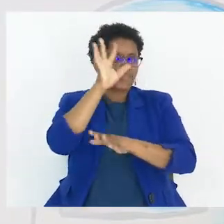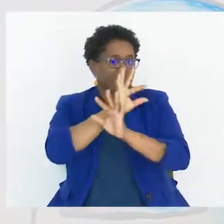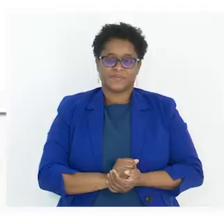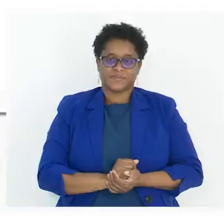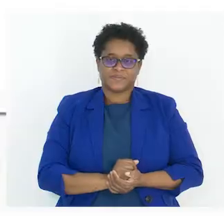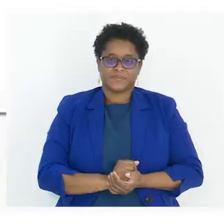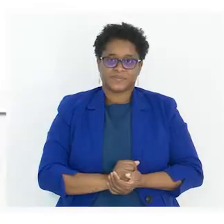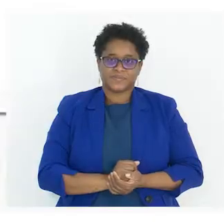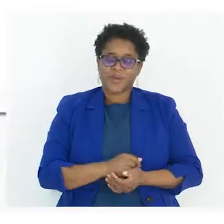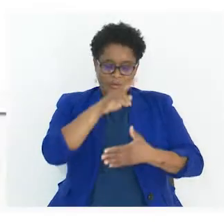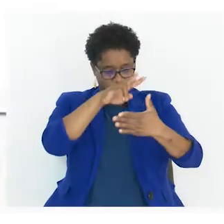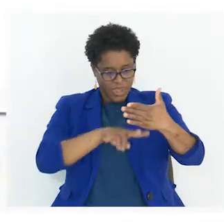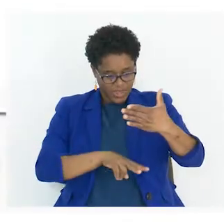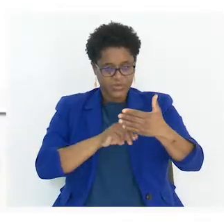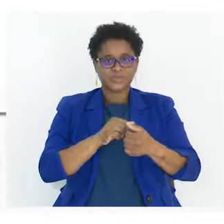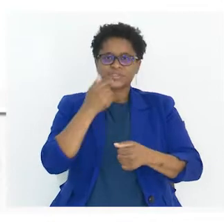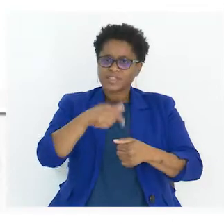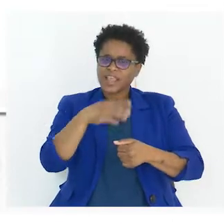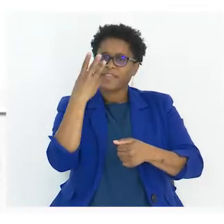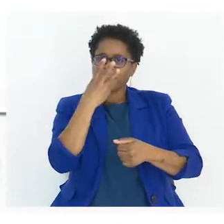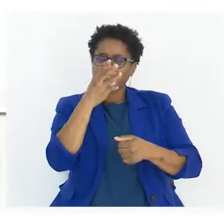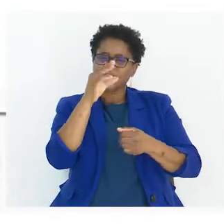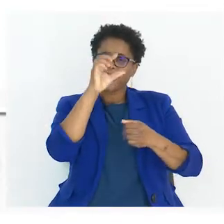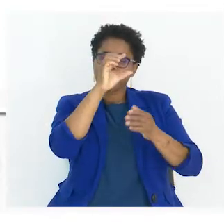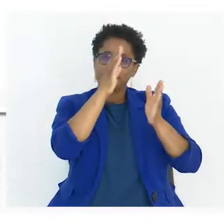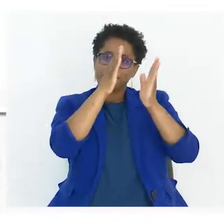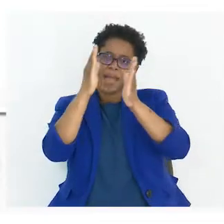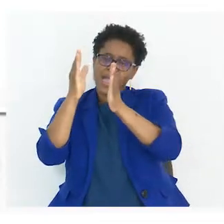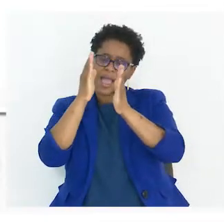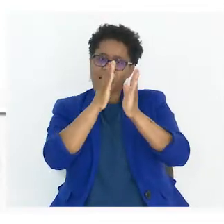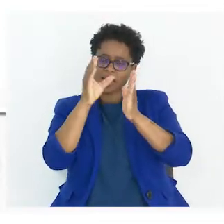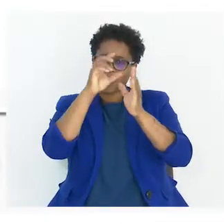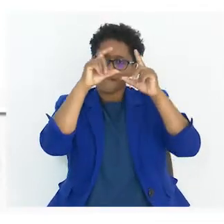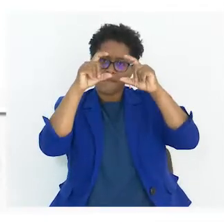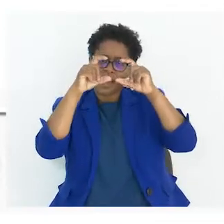prosseguir. O texto tem 3 parágrafos.